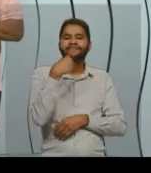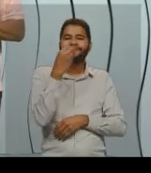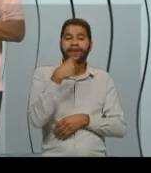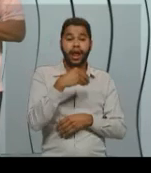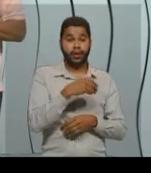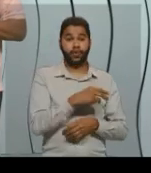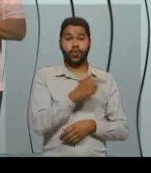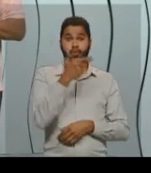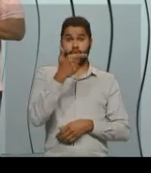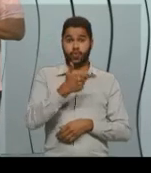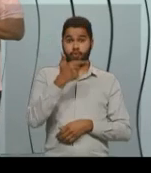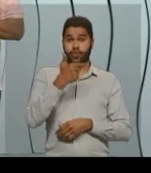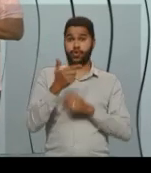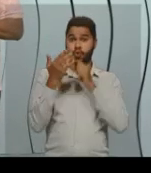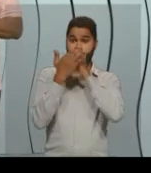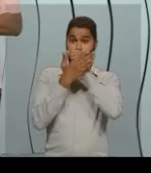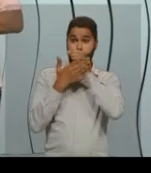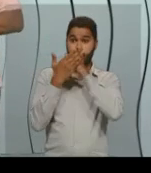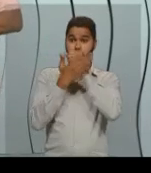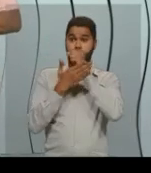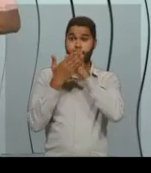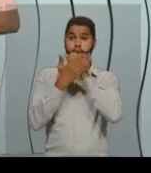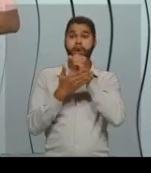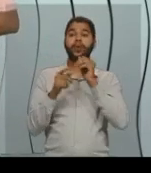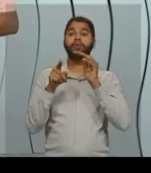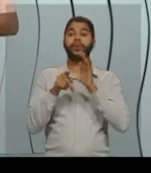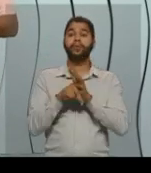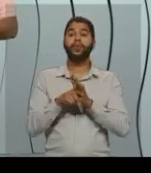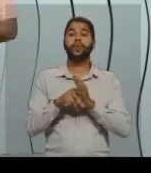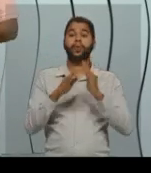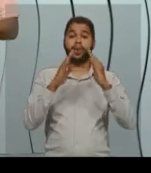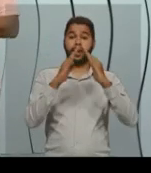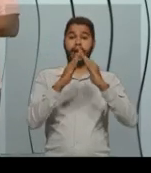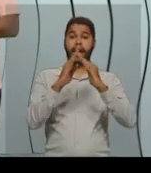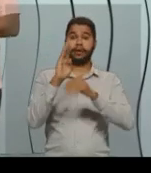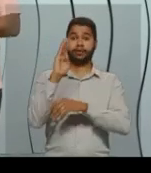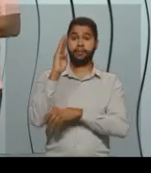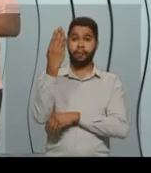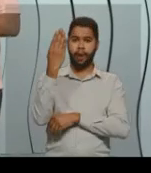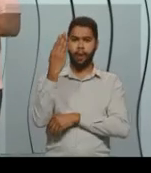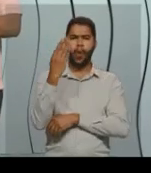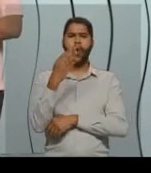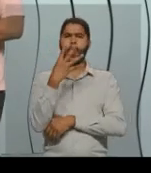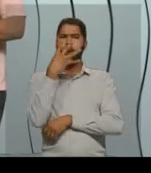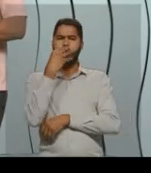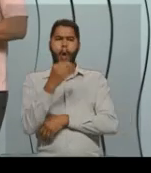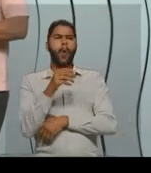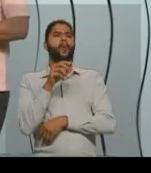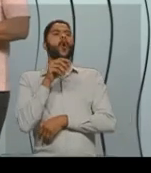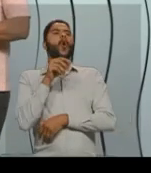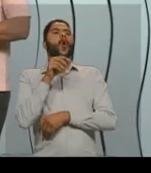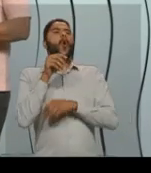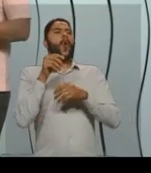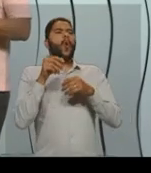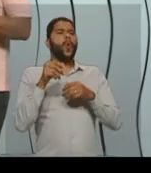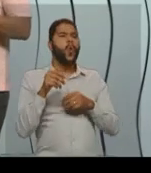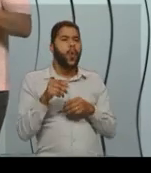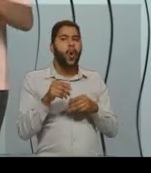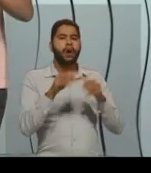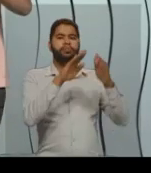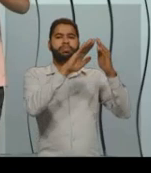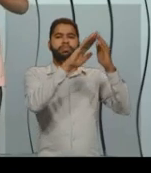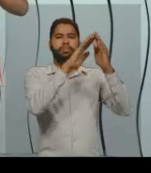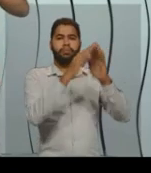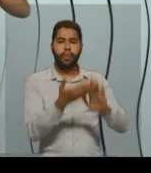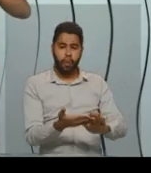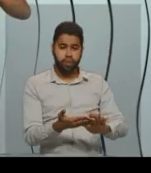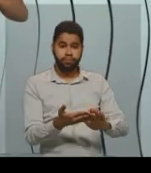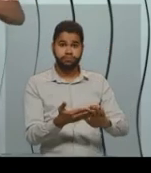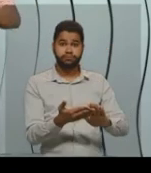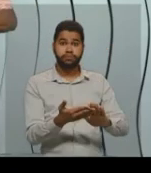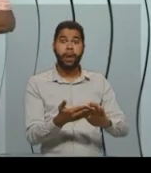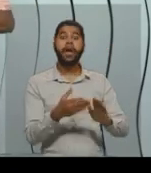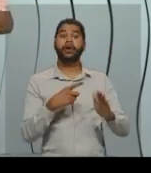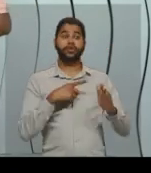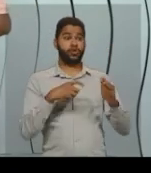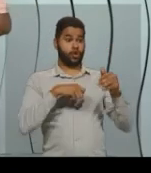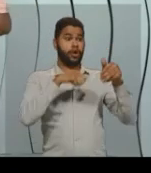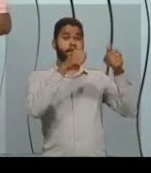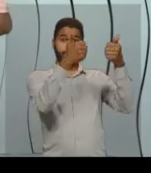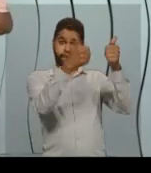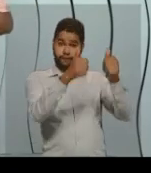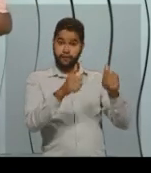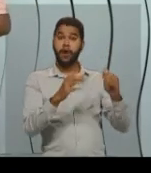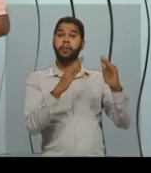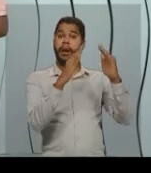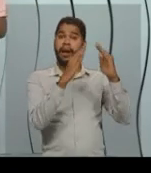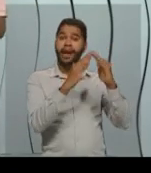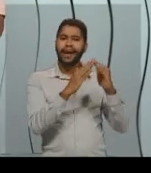segundo porquinho, ele fez a casa de madeira. O lobo soprou, a casa caiu. A segunda casa também ela tinha o formato de